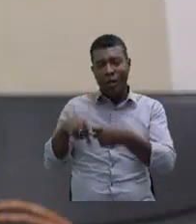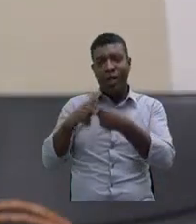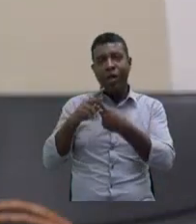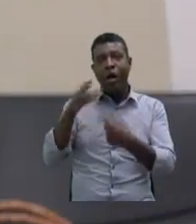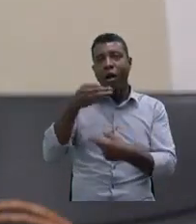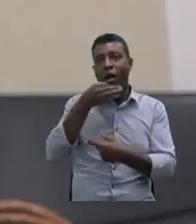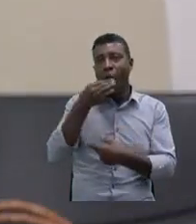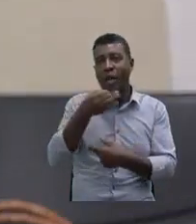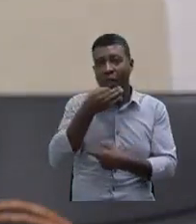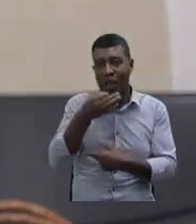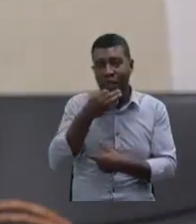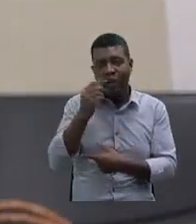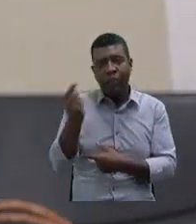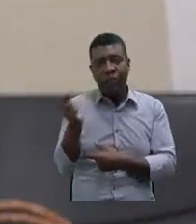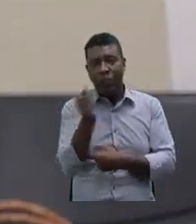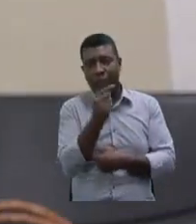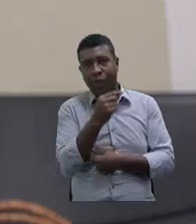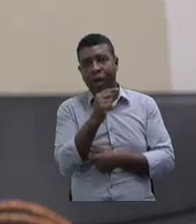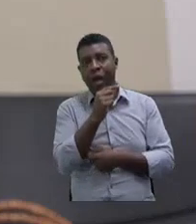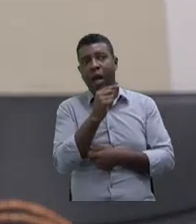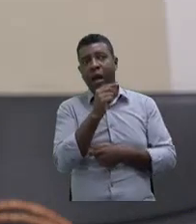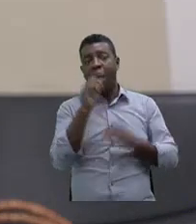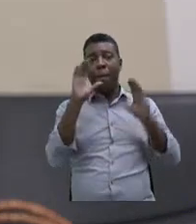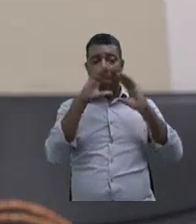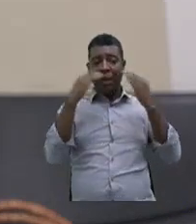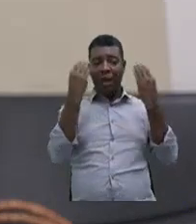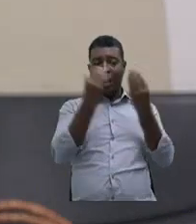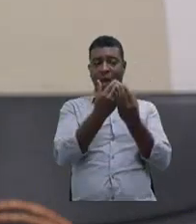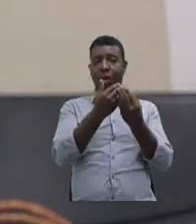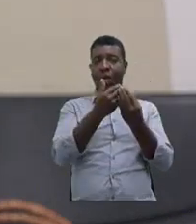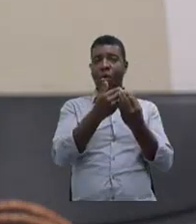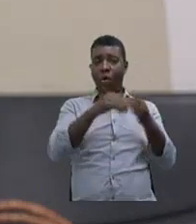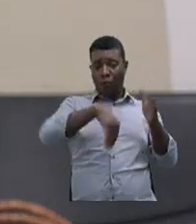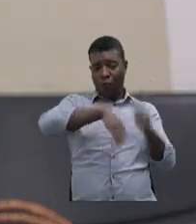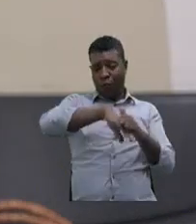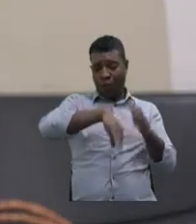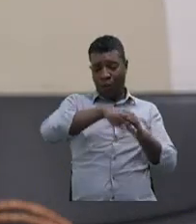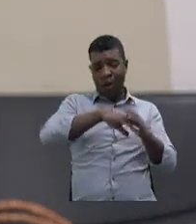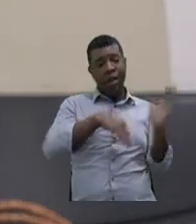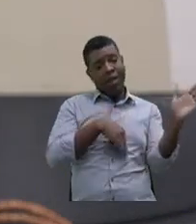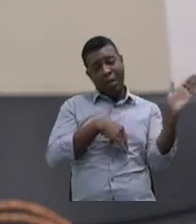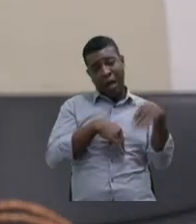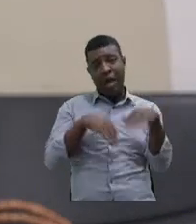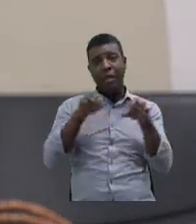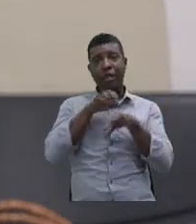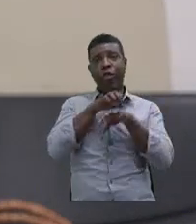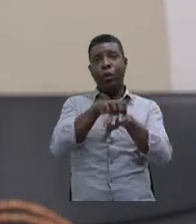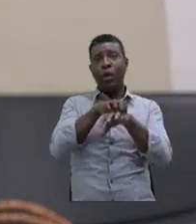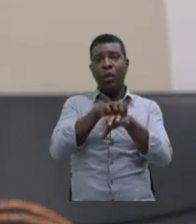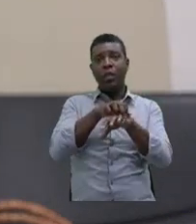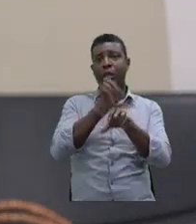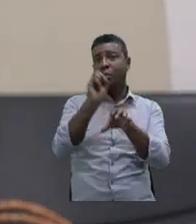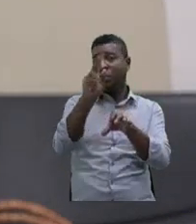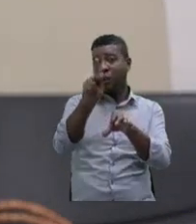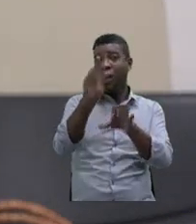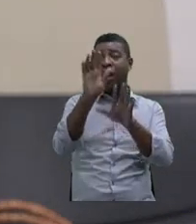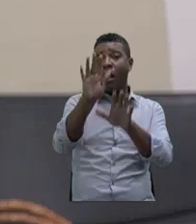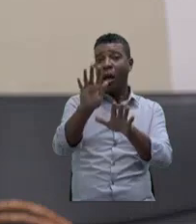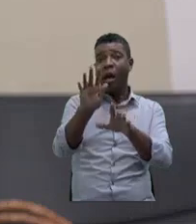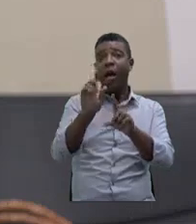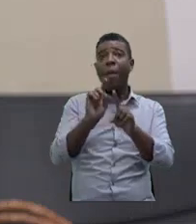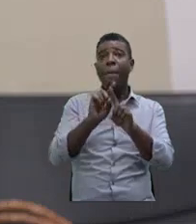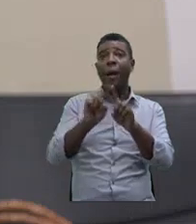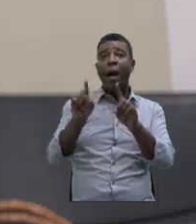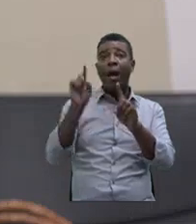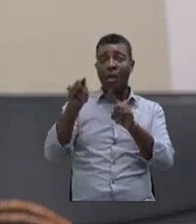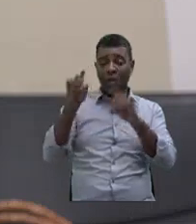observação, o futebol traz turistas, mas é incomparável a quantidade de turistas que os